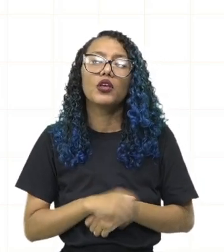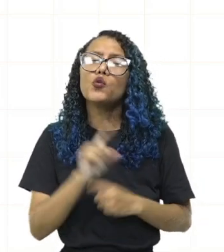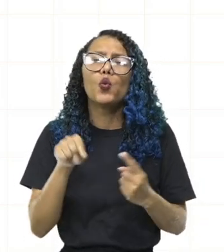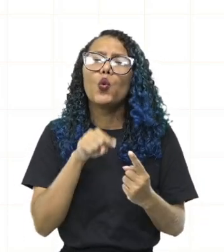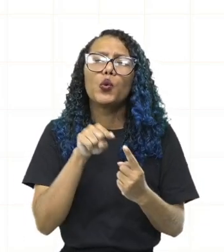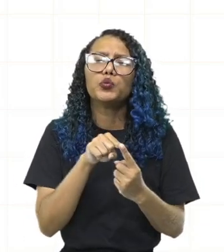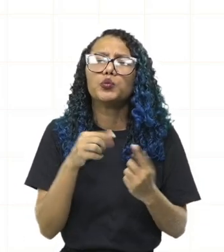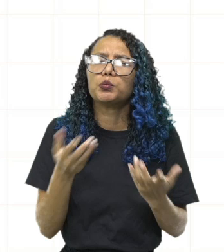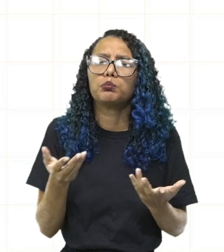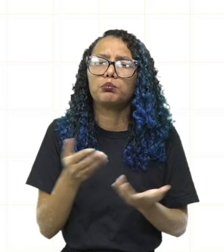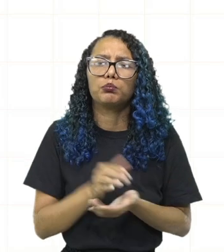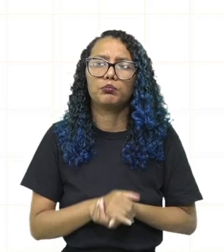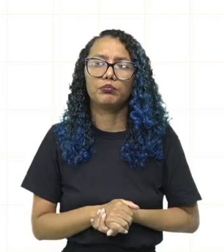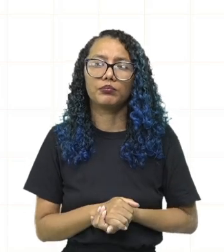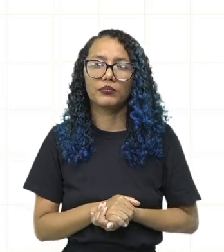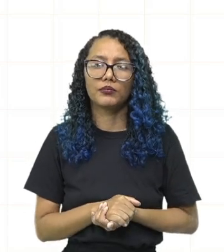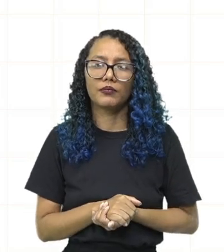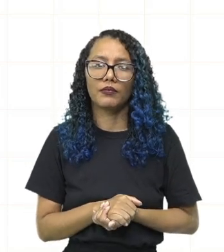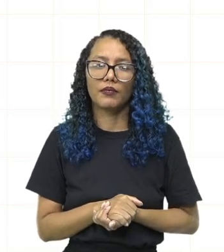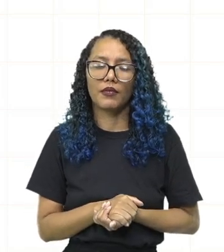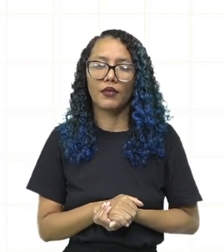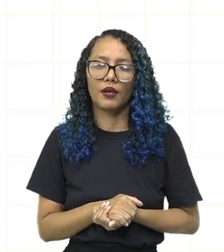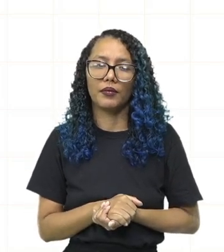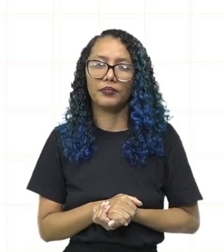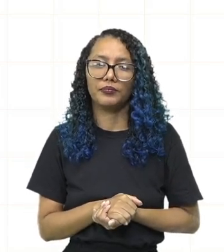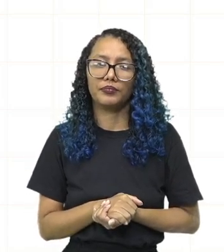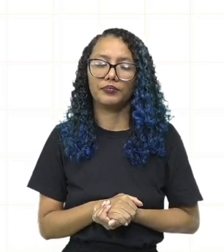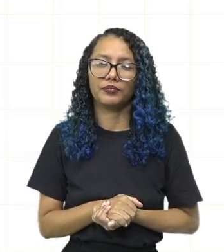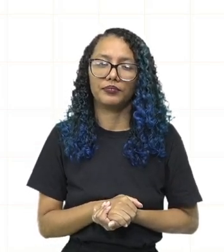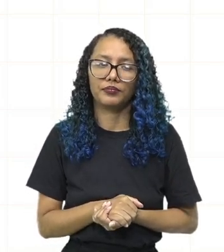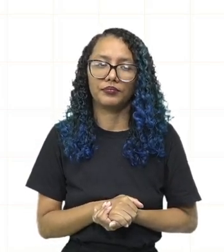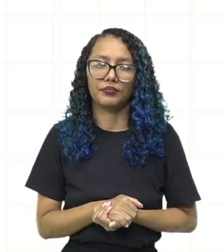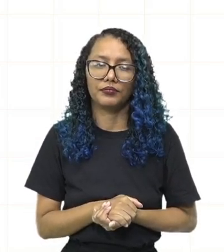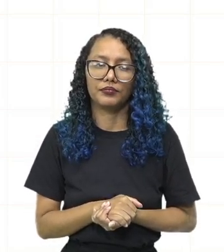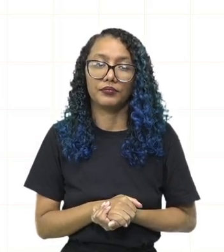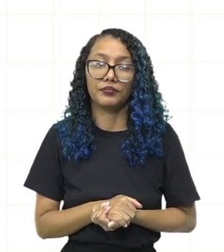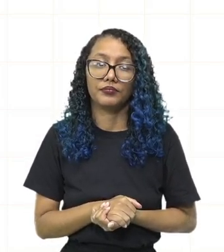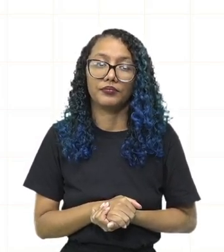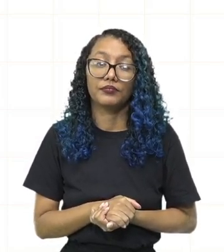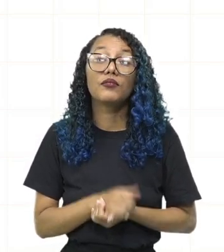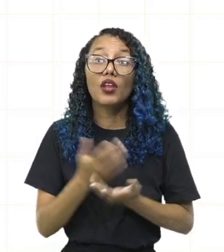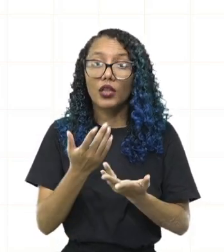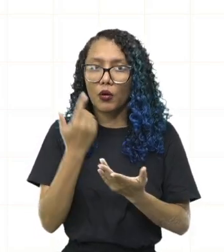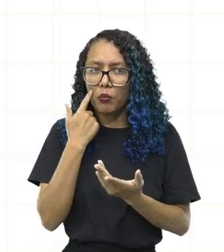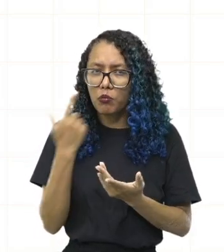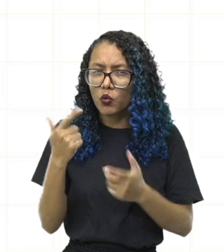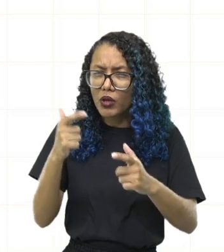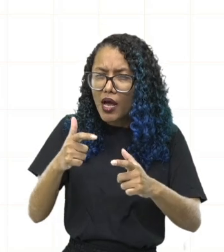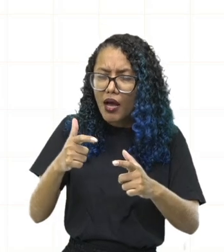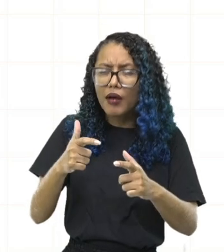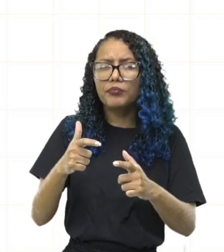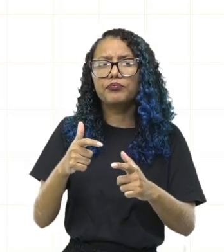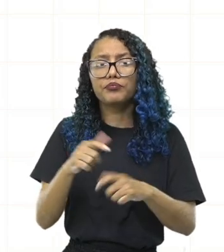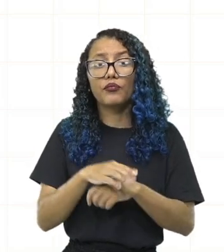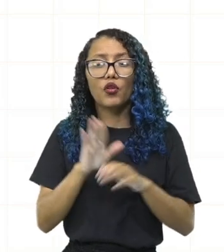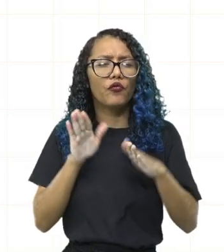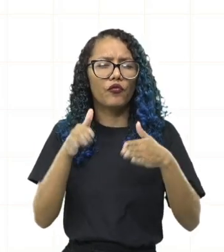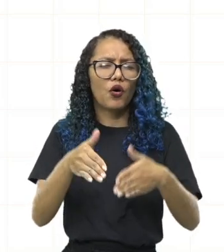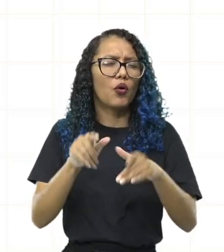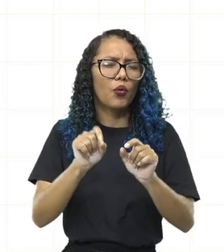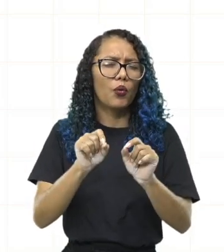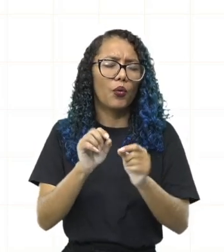né? Dentro da floresta nacional, dentro dessa categoria de uso sustentável, ela visa o uso